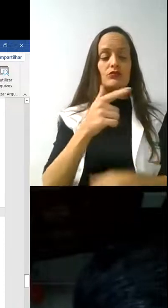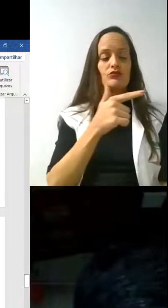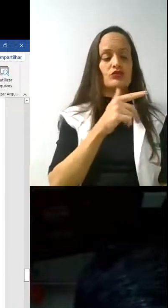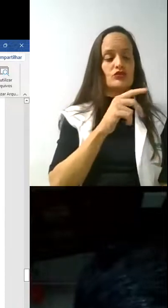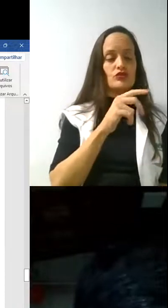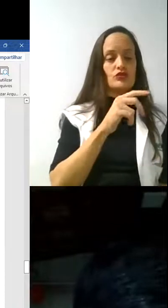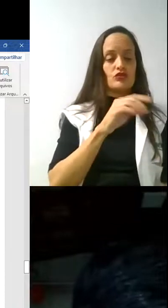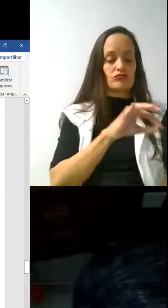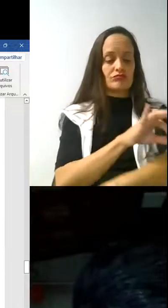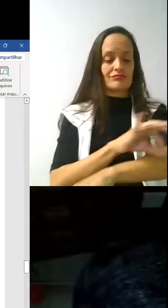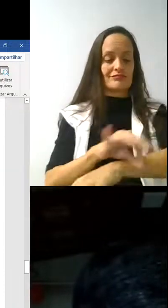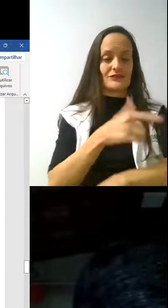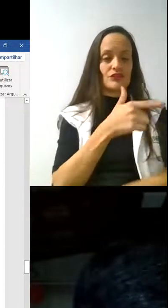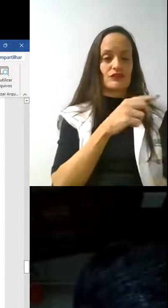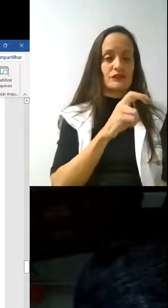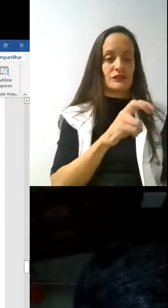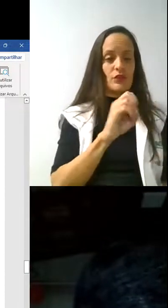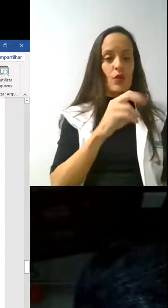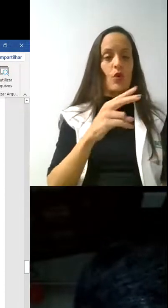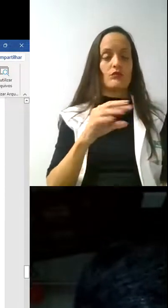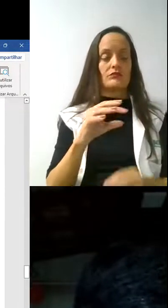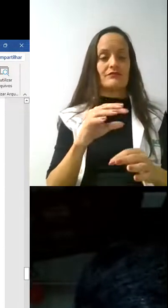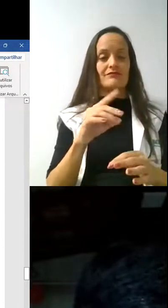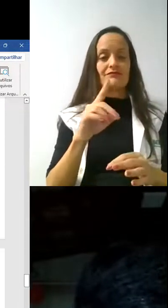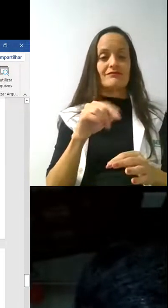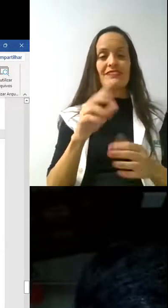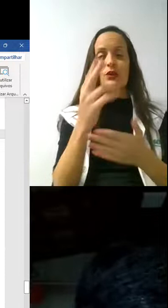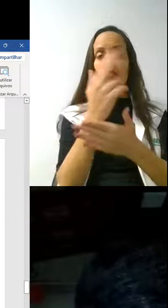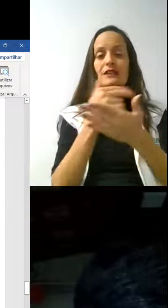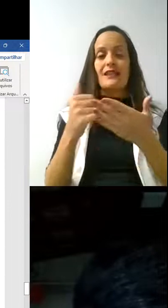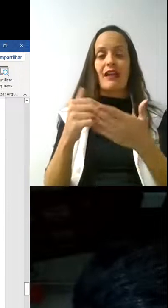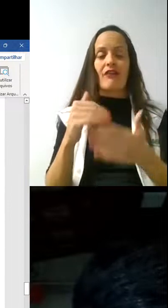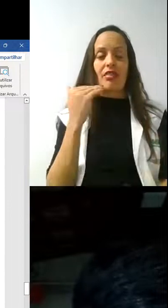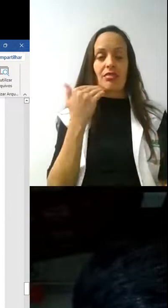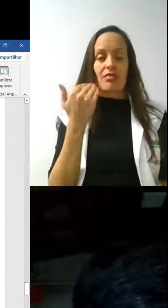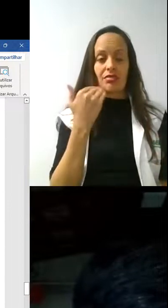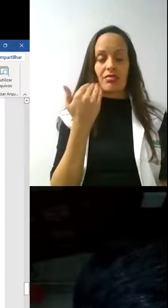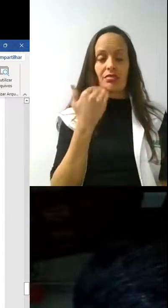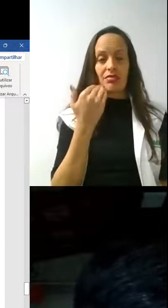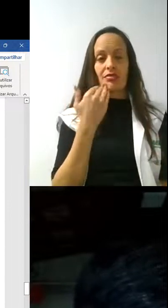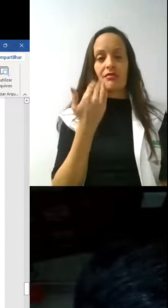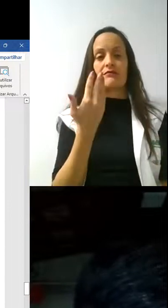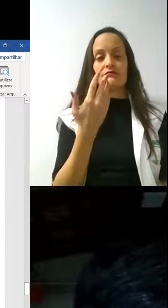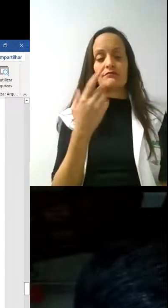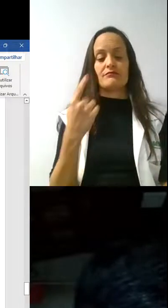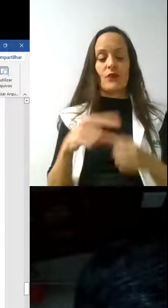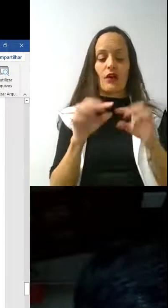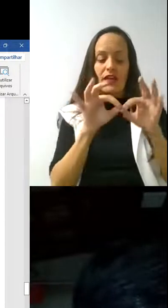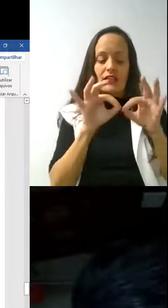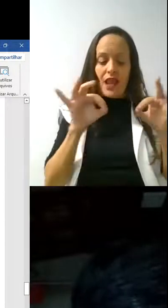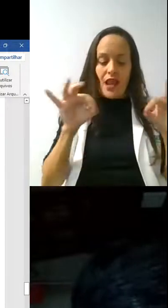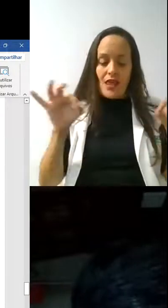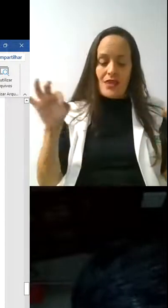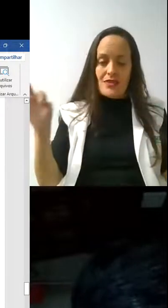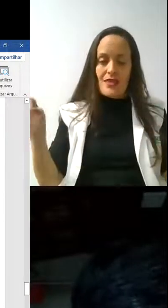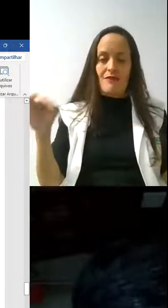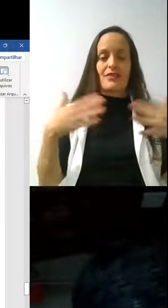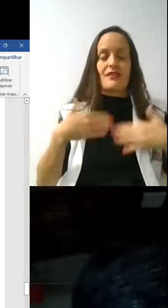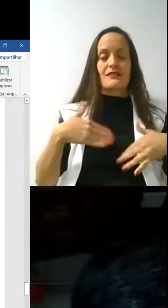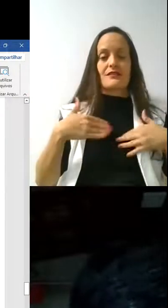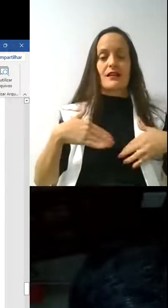da linha aqui, ó, o tamanho dessa linha vai ser de quanto? De 32 centímetros. Para isso que serve essa tabela,